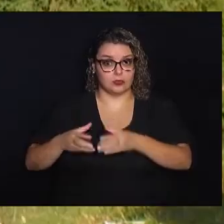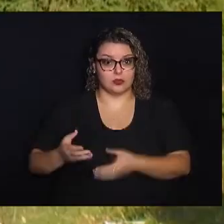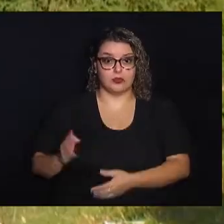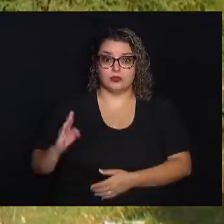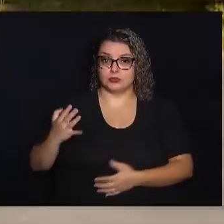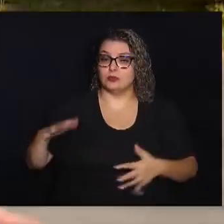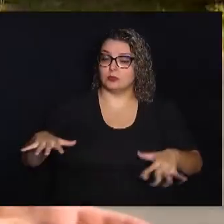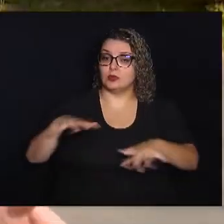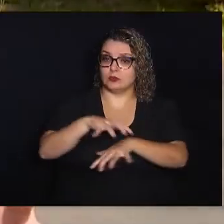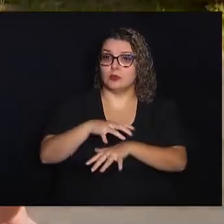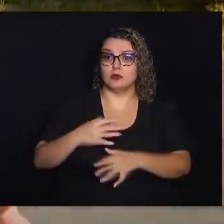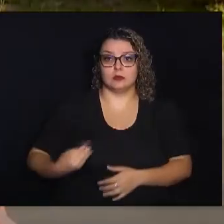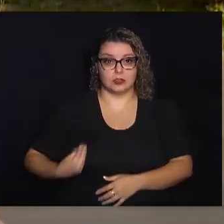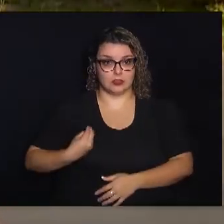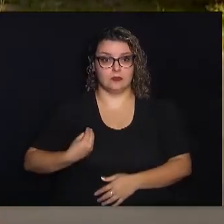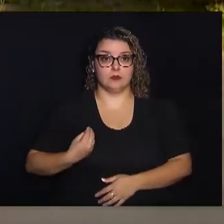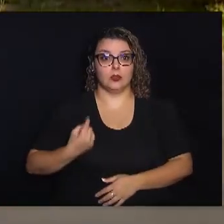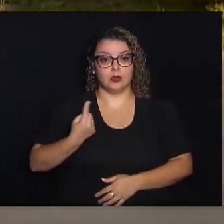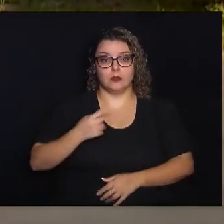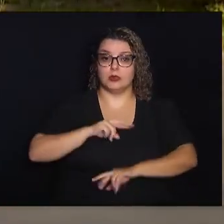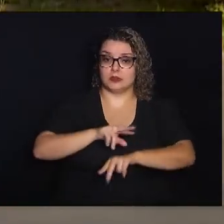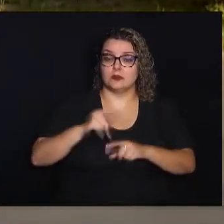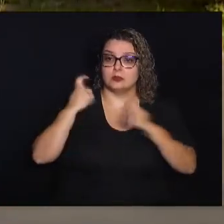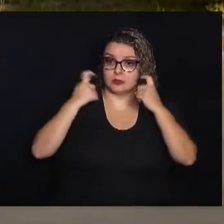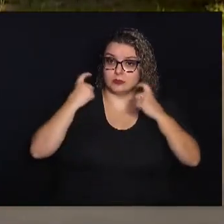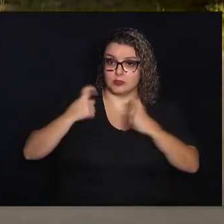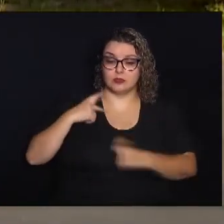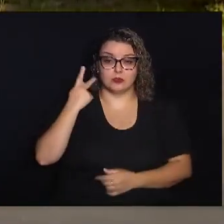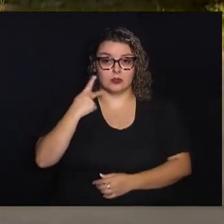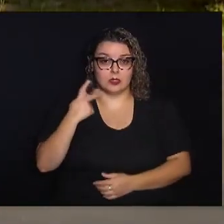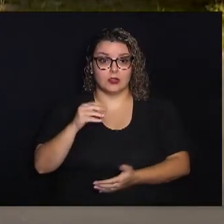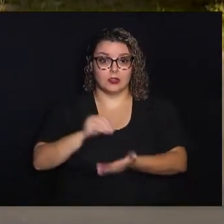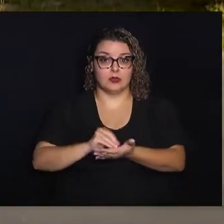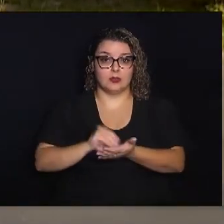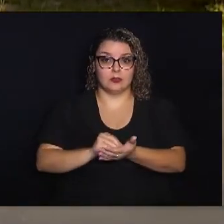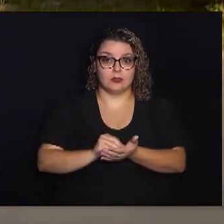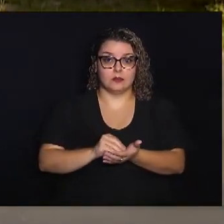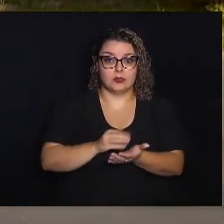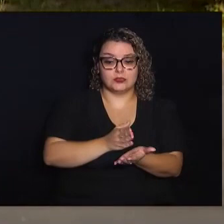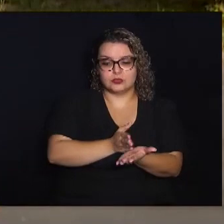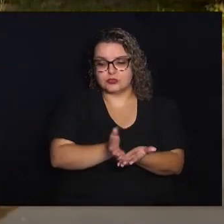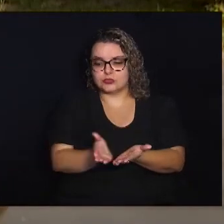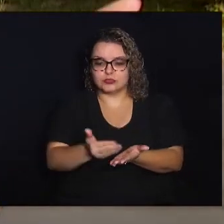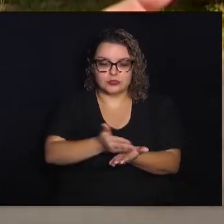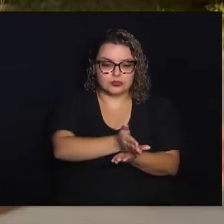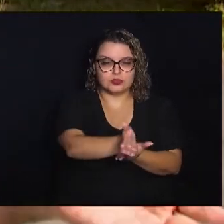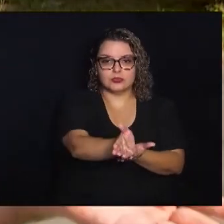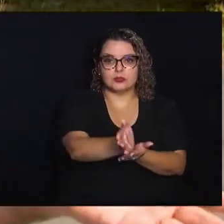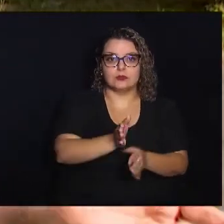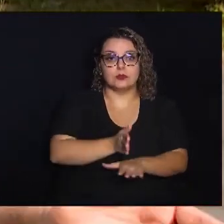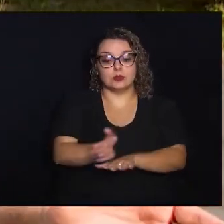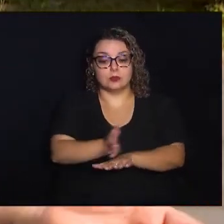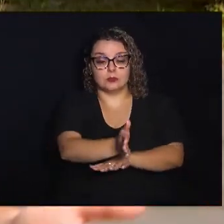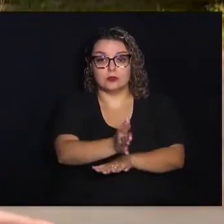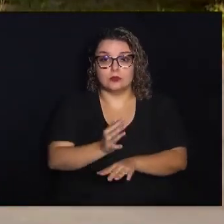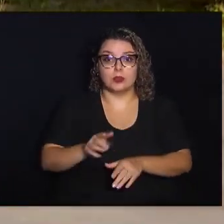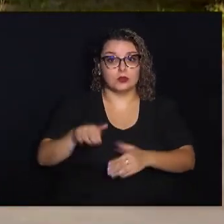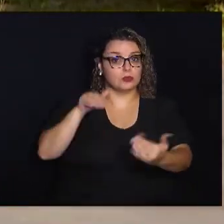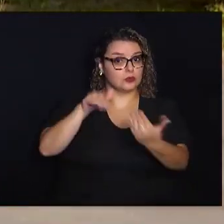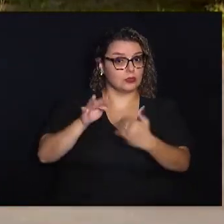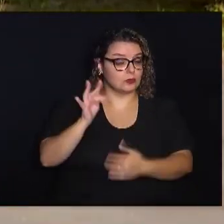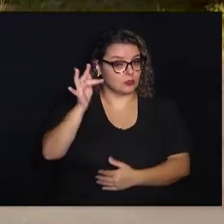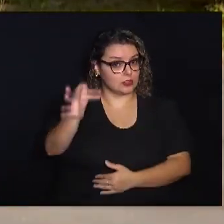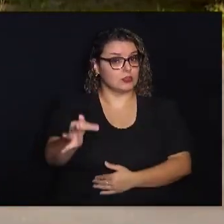aqui presentes. Uma das preocupações da vereadora é a falta de rota alternativa para o tráfego futuro, o